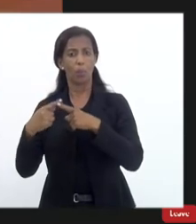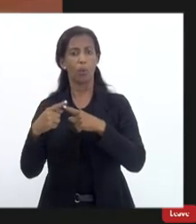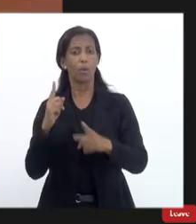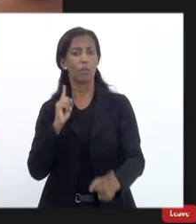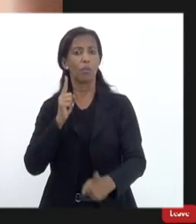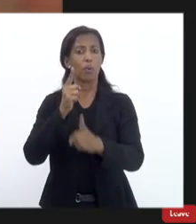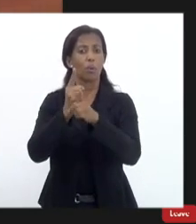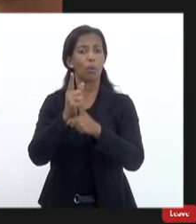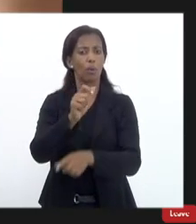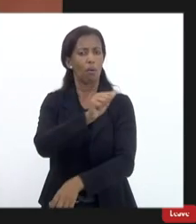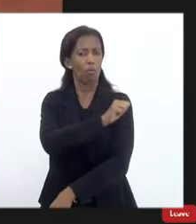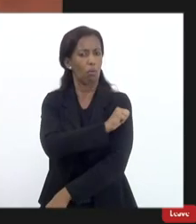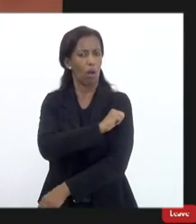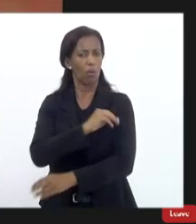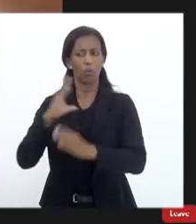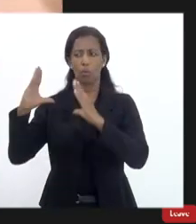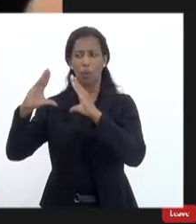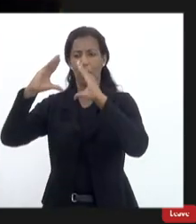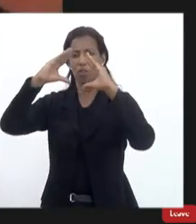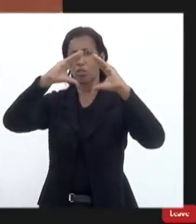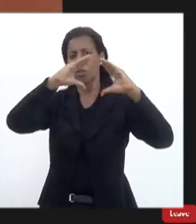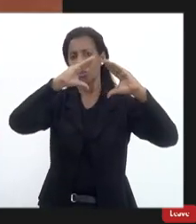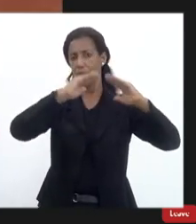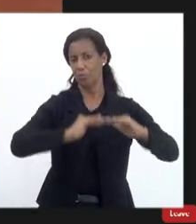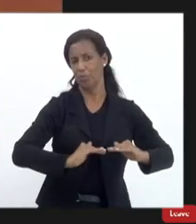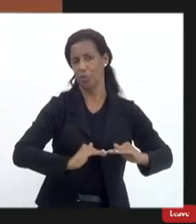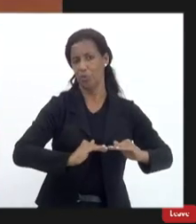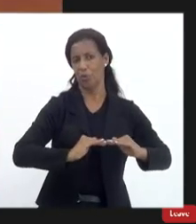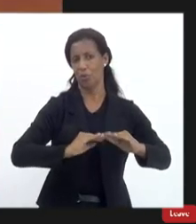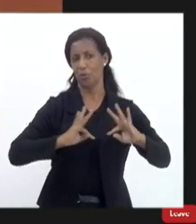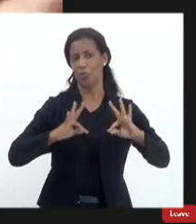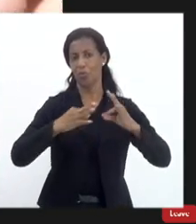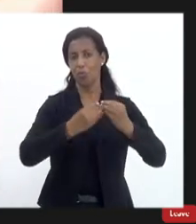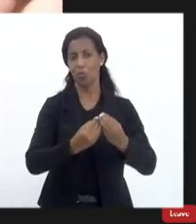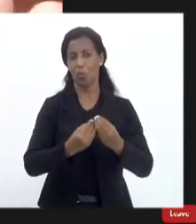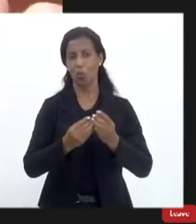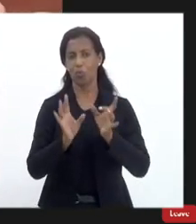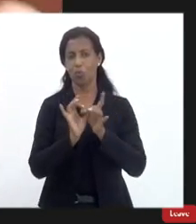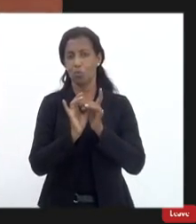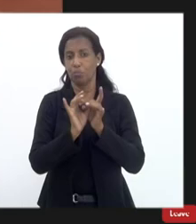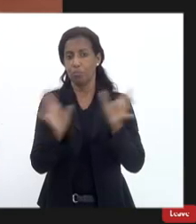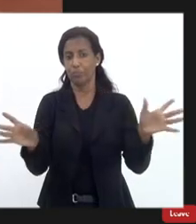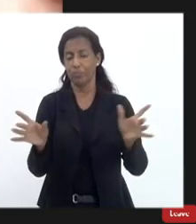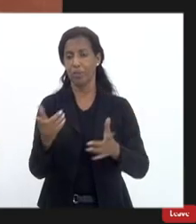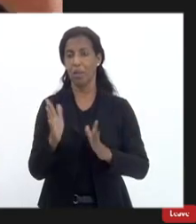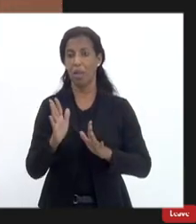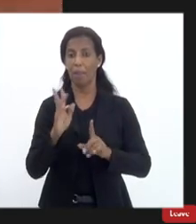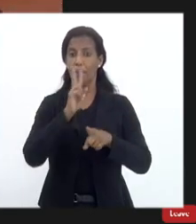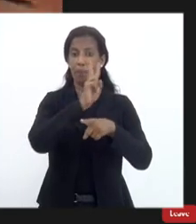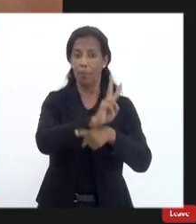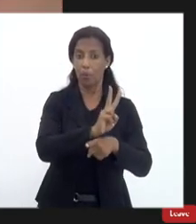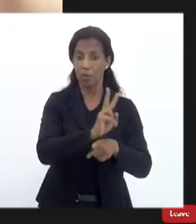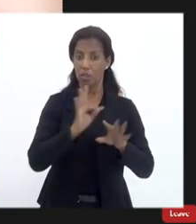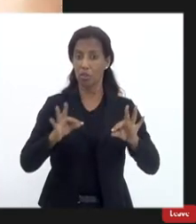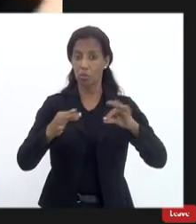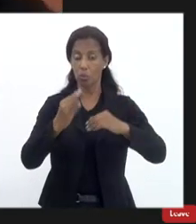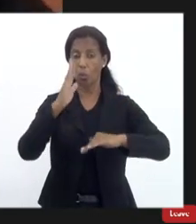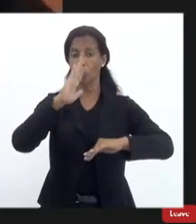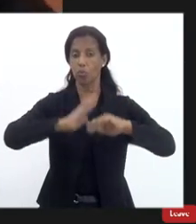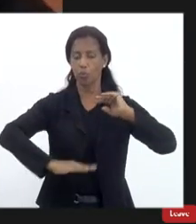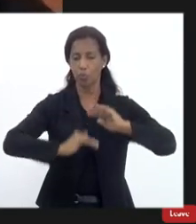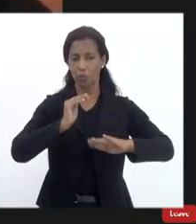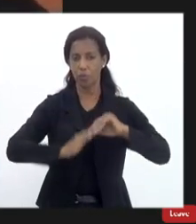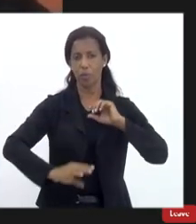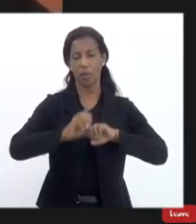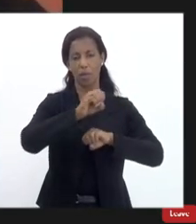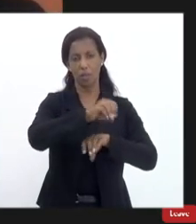estudantes não será rebaixando e colocando todos, né, ao risco do contágio. Pelo contrário, resguardando todos os profissionais de educação